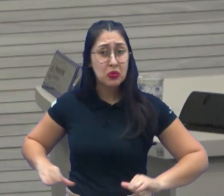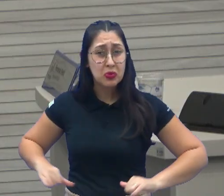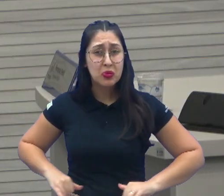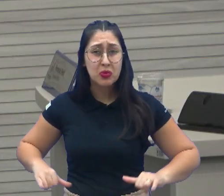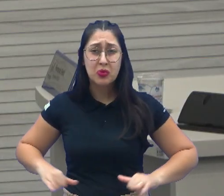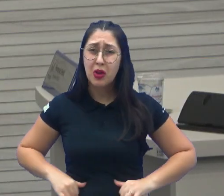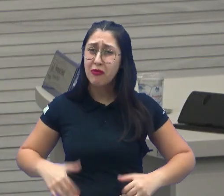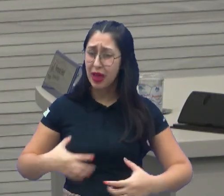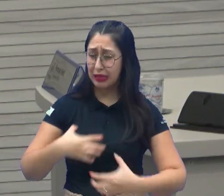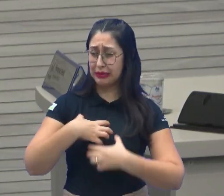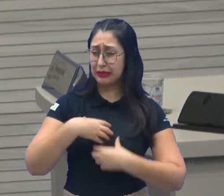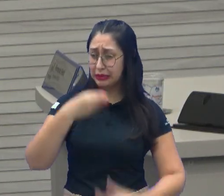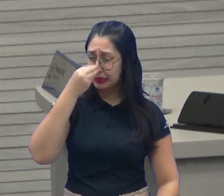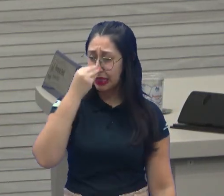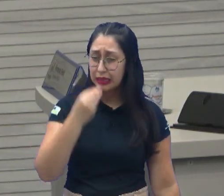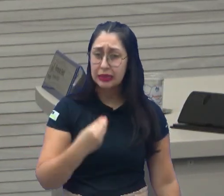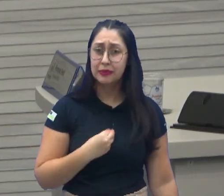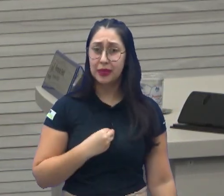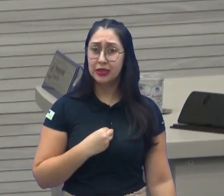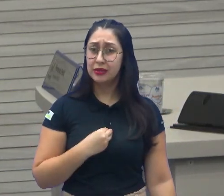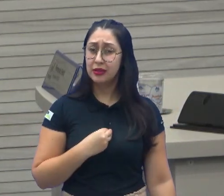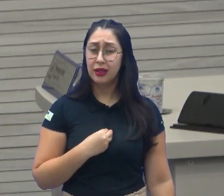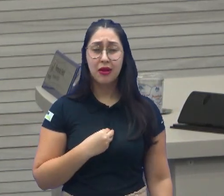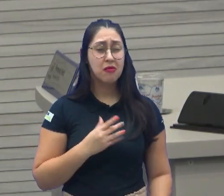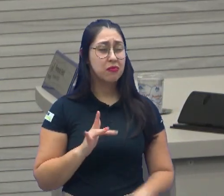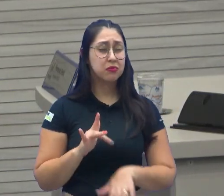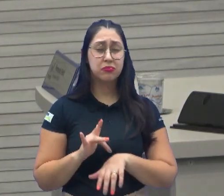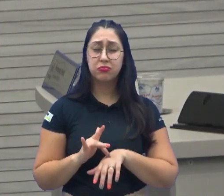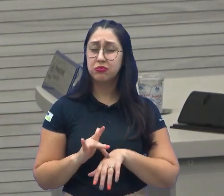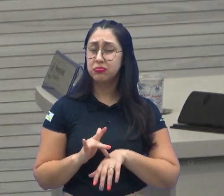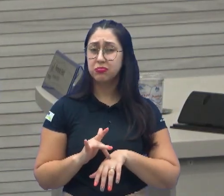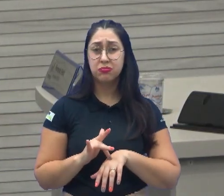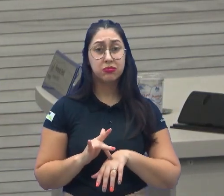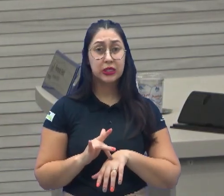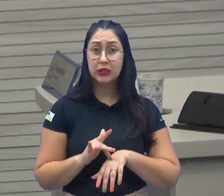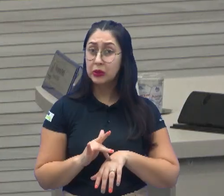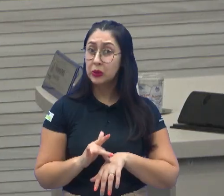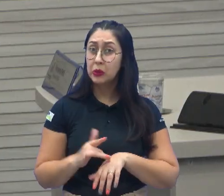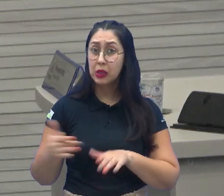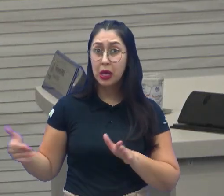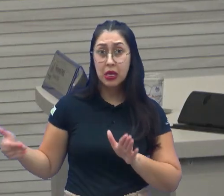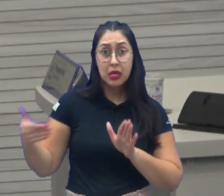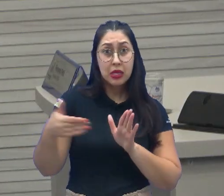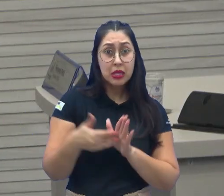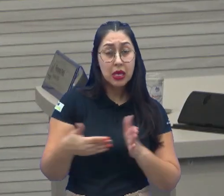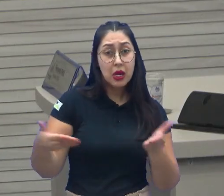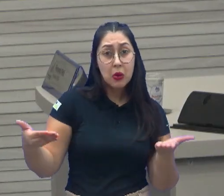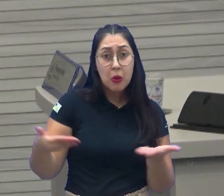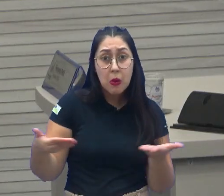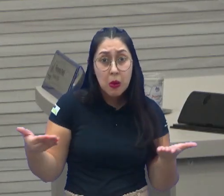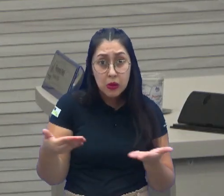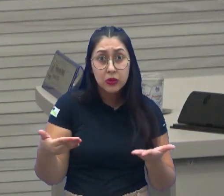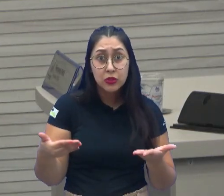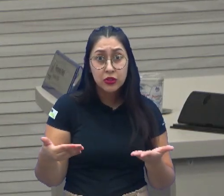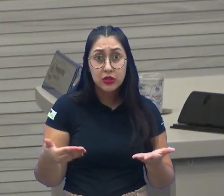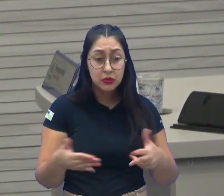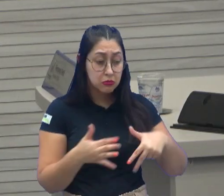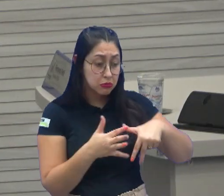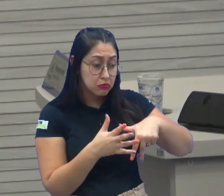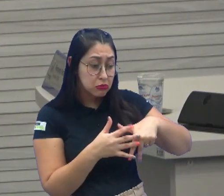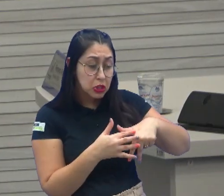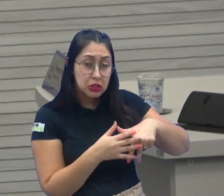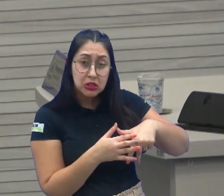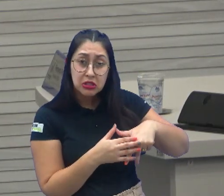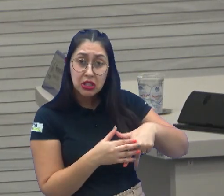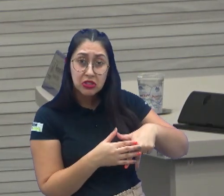desse governo. É inaceitável que ainda esses pacientes sejam